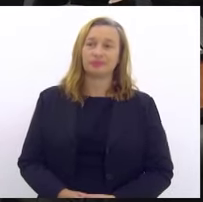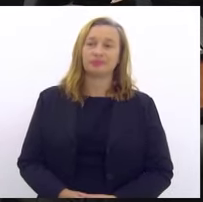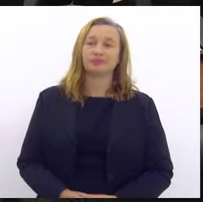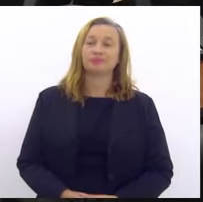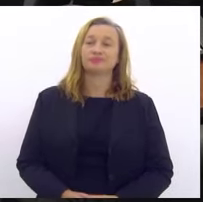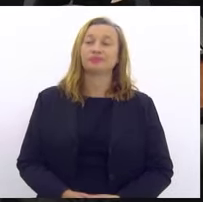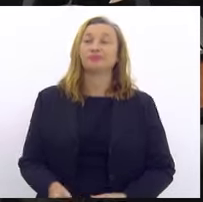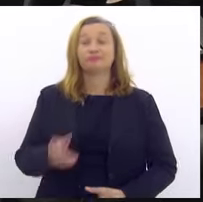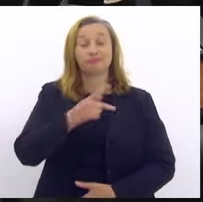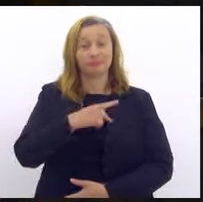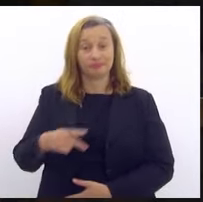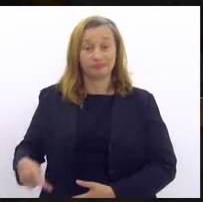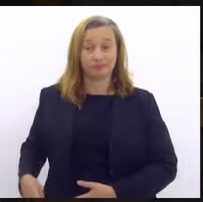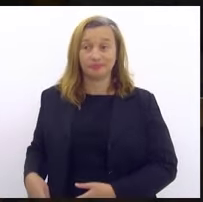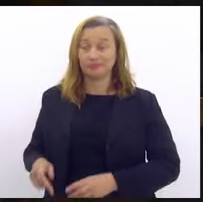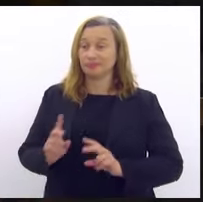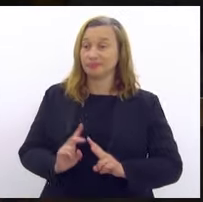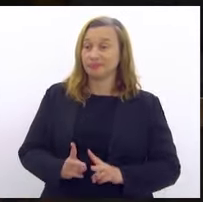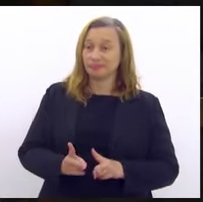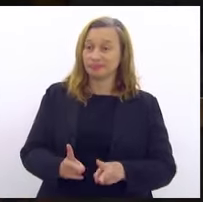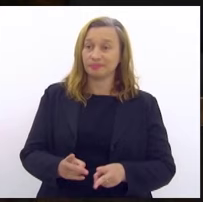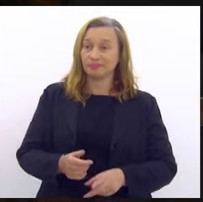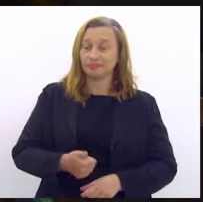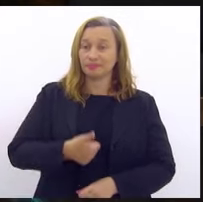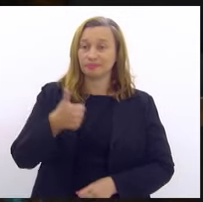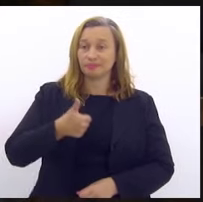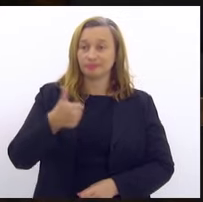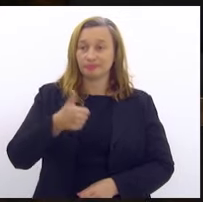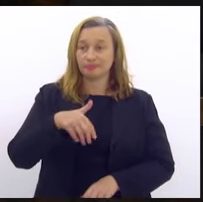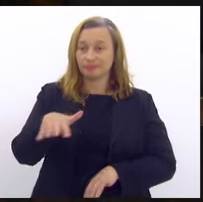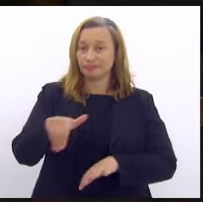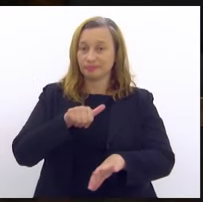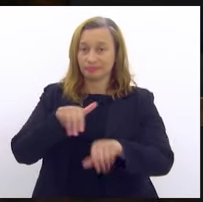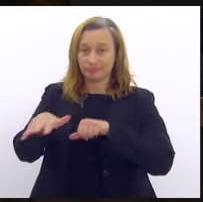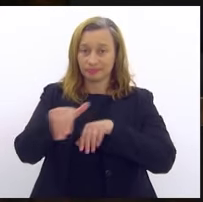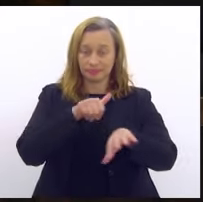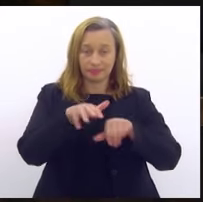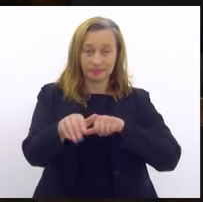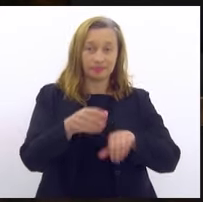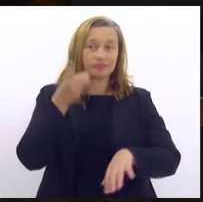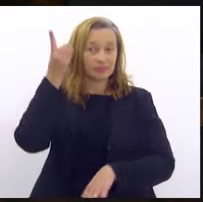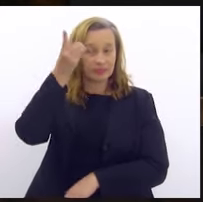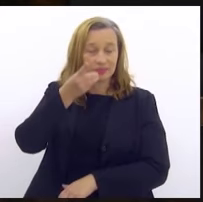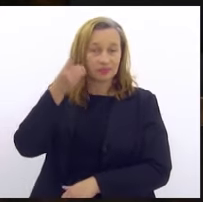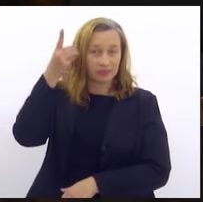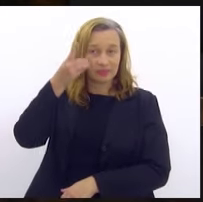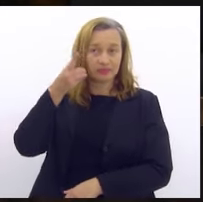A presidência irá proceder à primeira chamada. Deputado